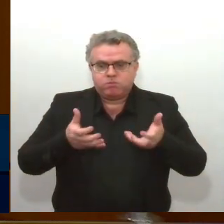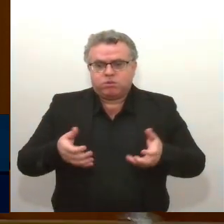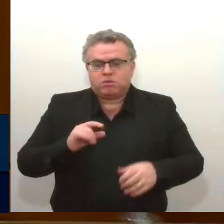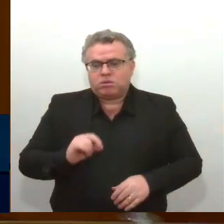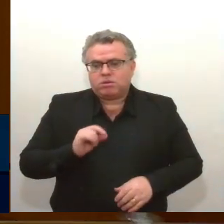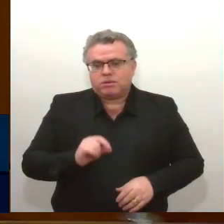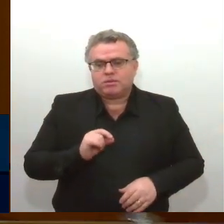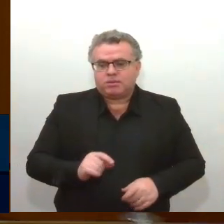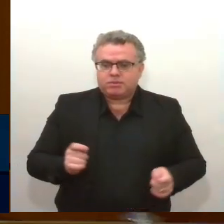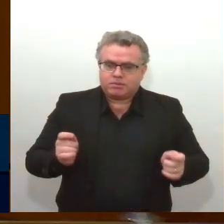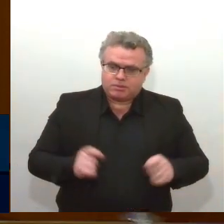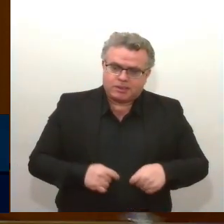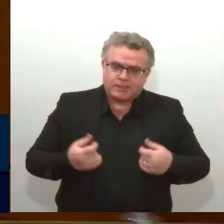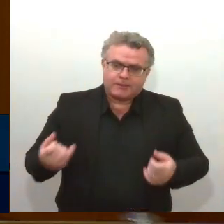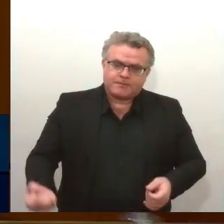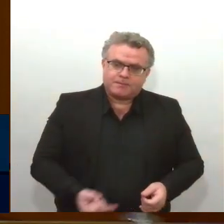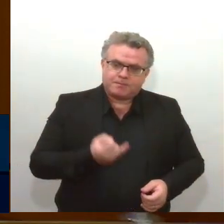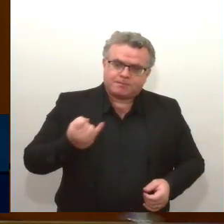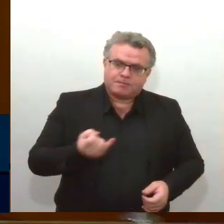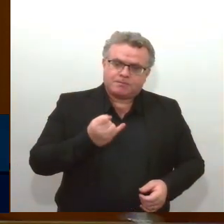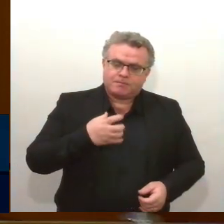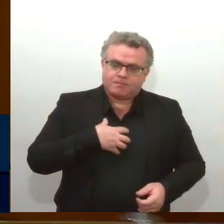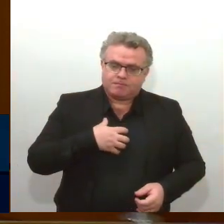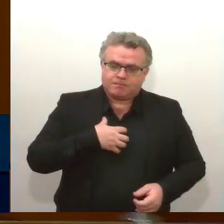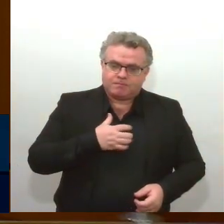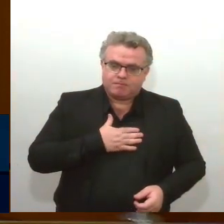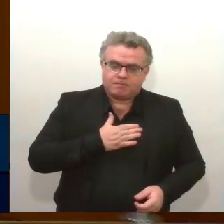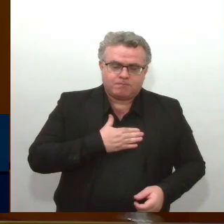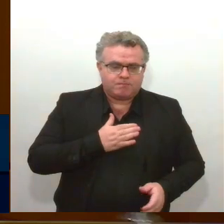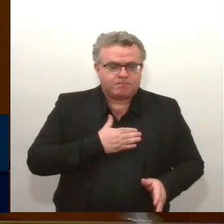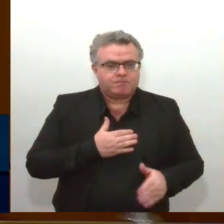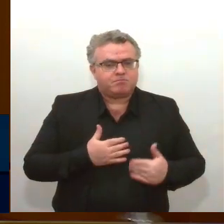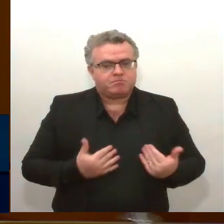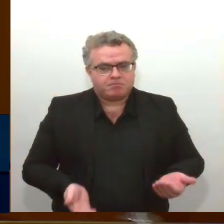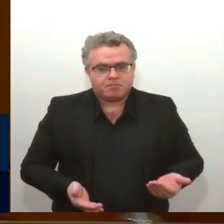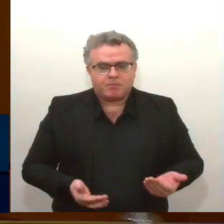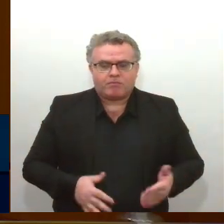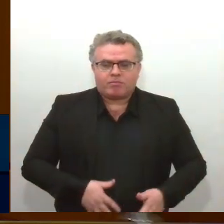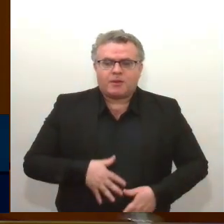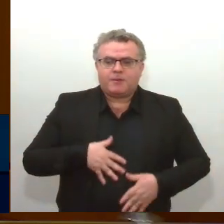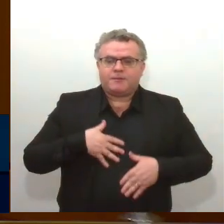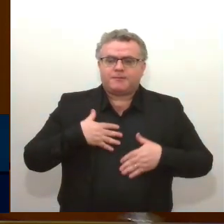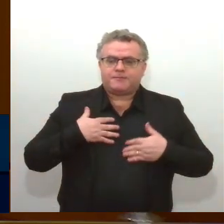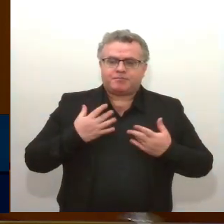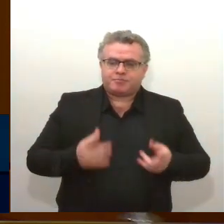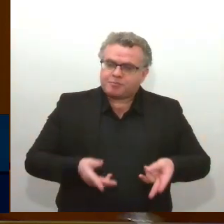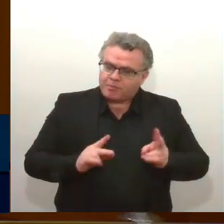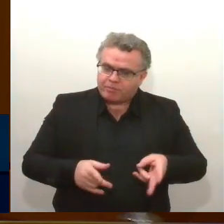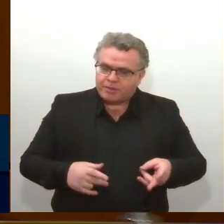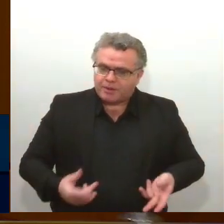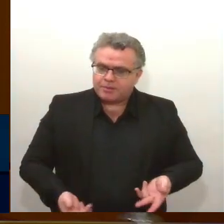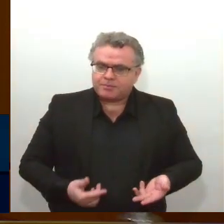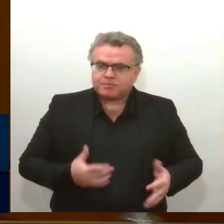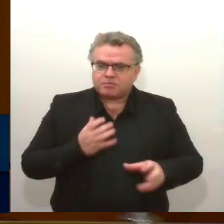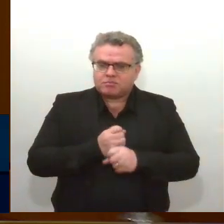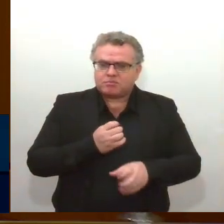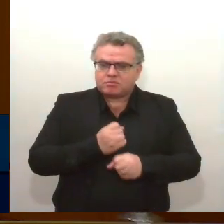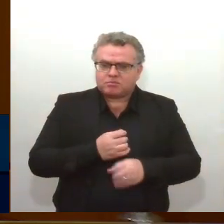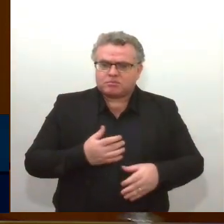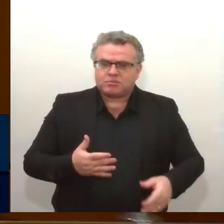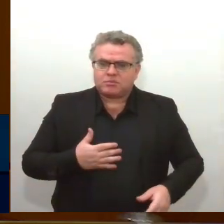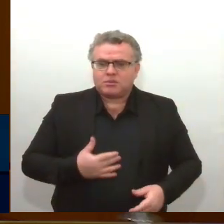foi muito importante foi muito gratificante por isso que quando saiu resultado não que eu gostaria também